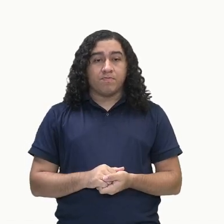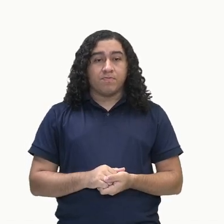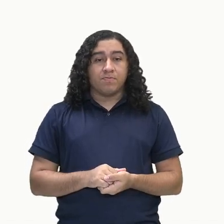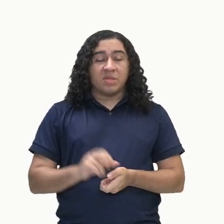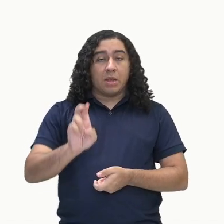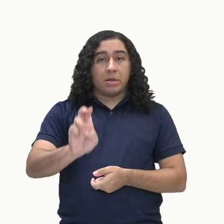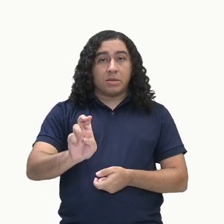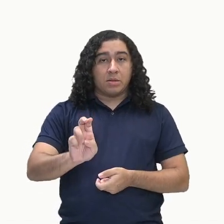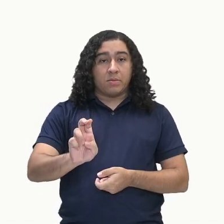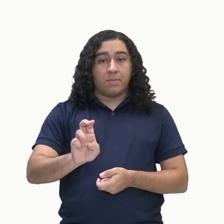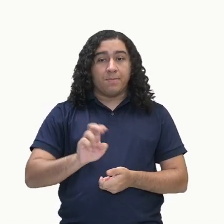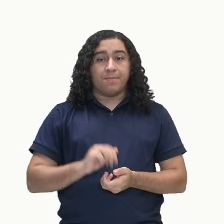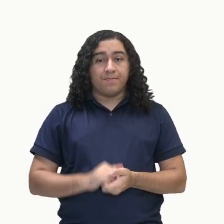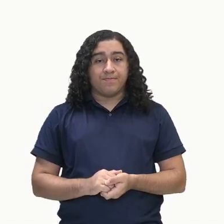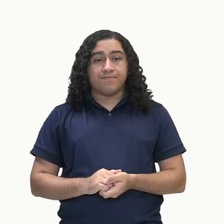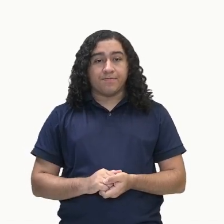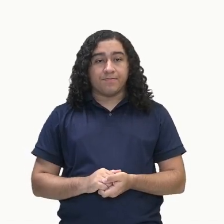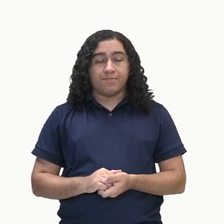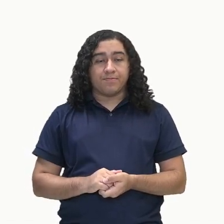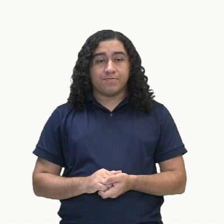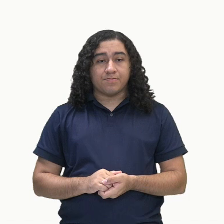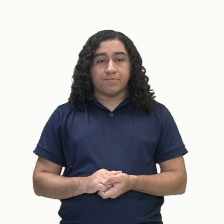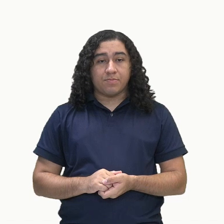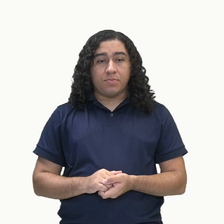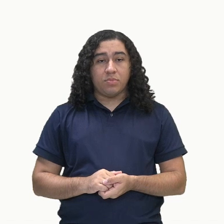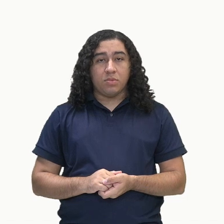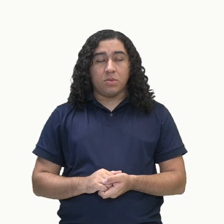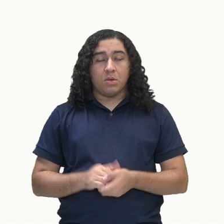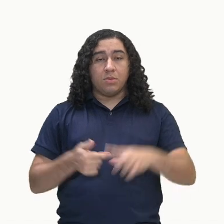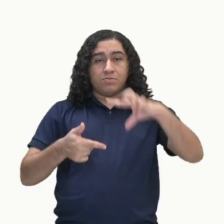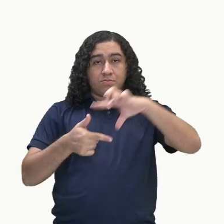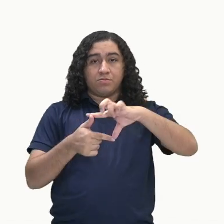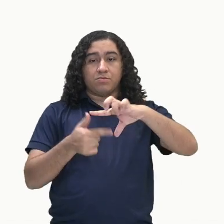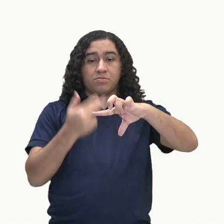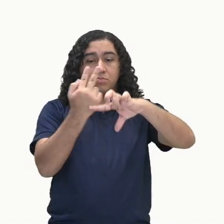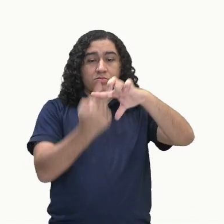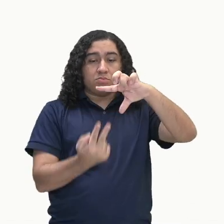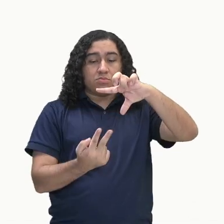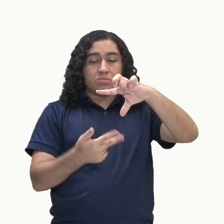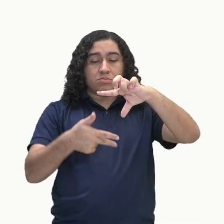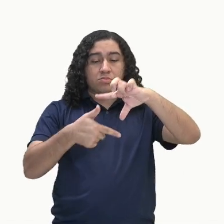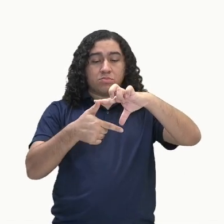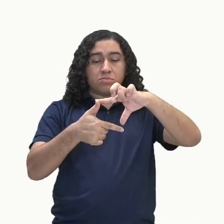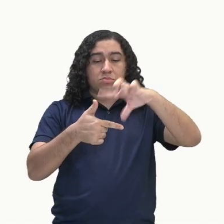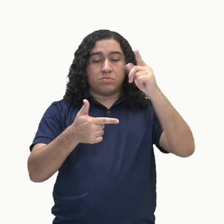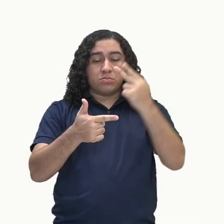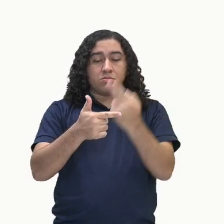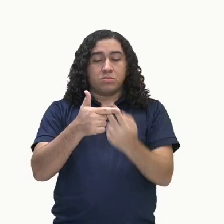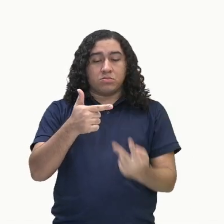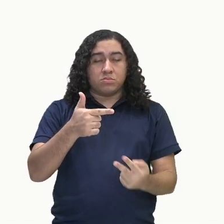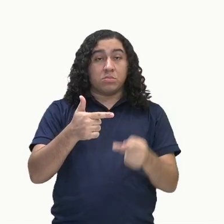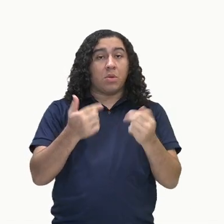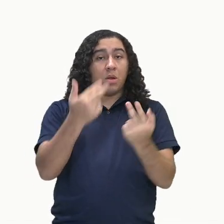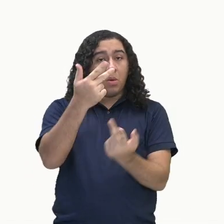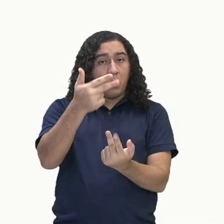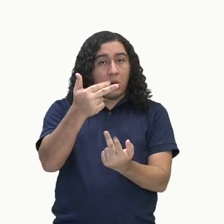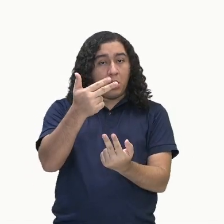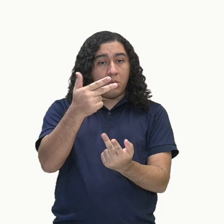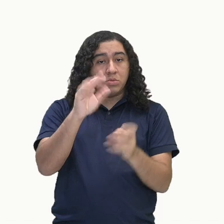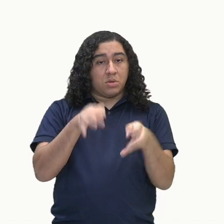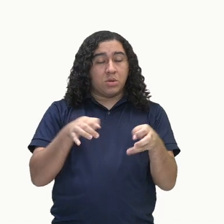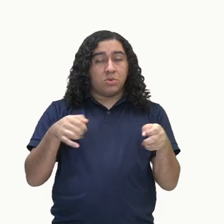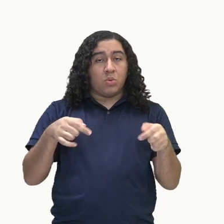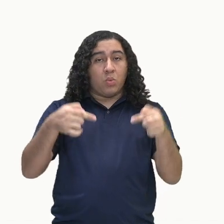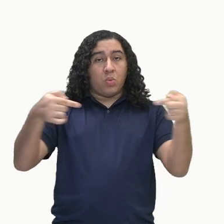ó, mede 2 tracinhos, mede 2 tracinhos, ok? Esses dois são iguais. Porém, aqui, ó, só mede